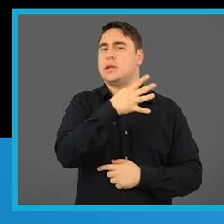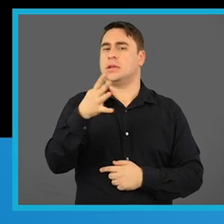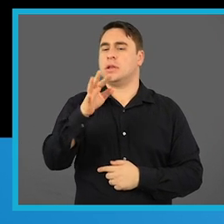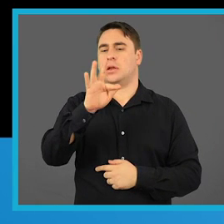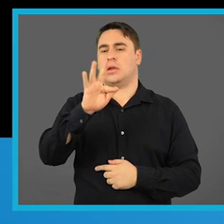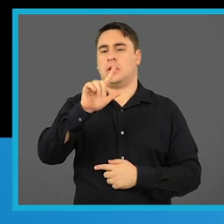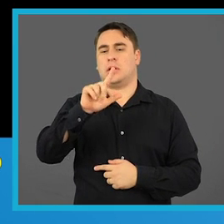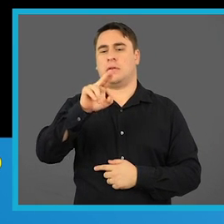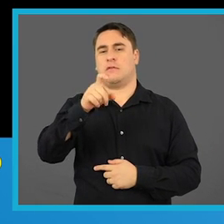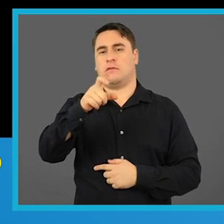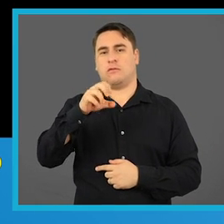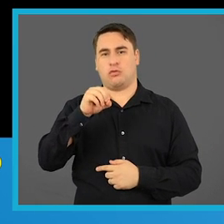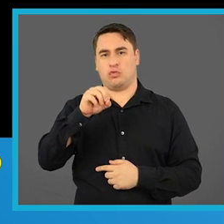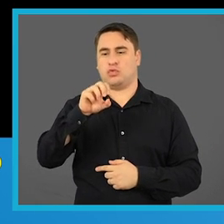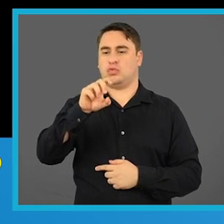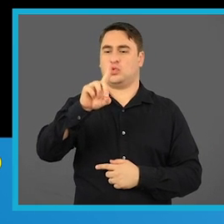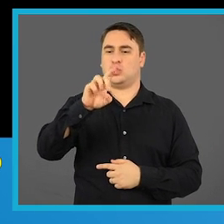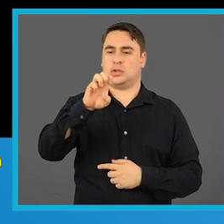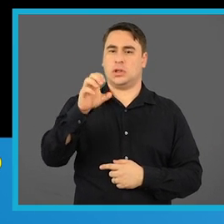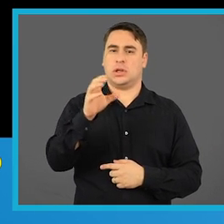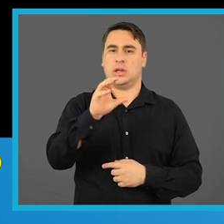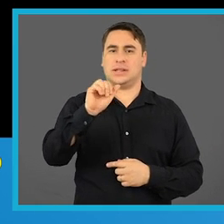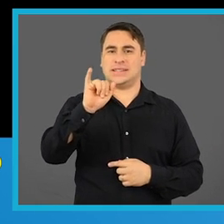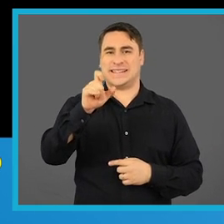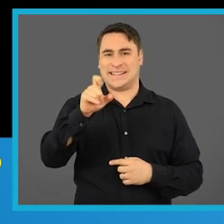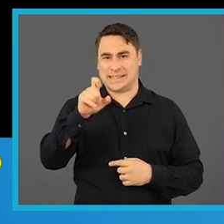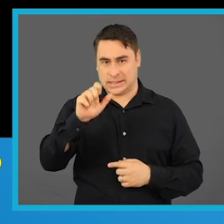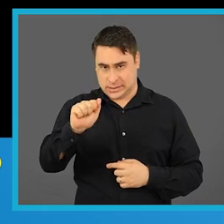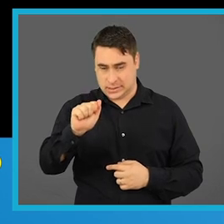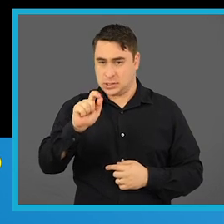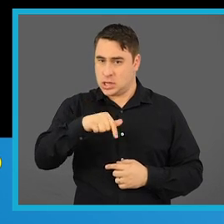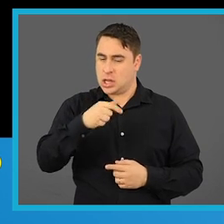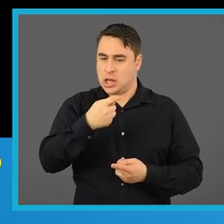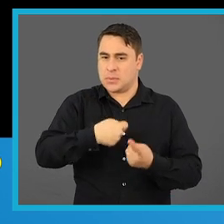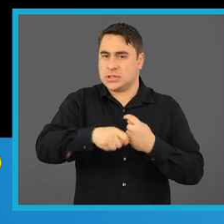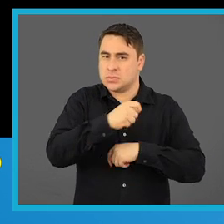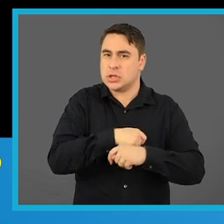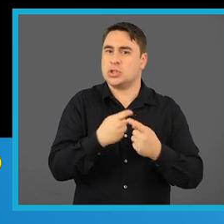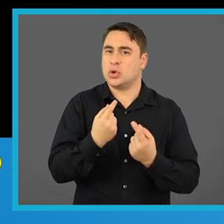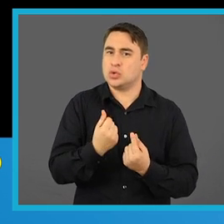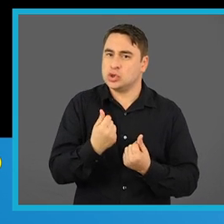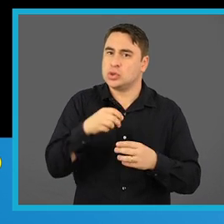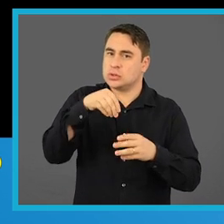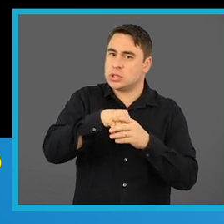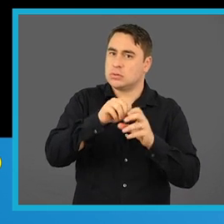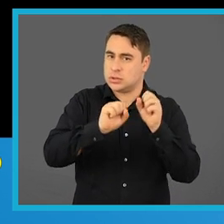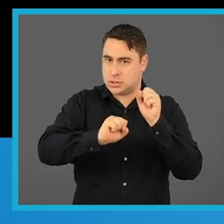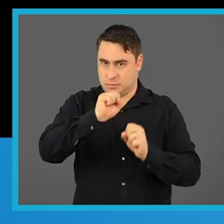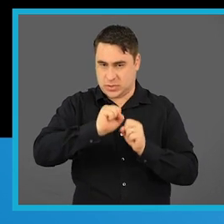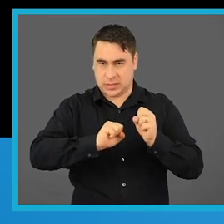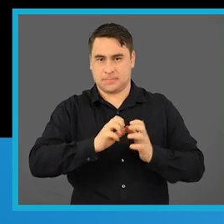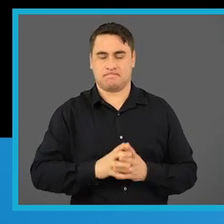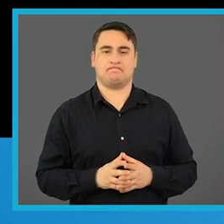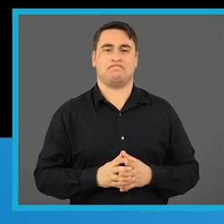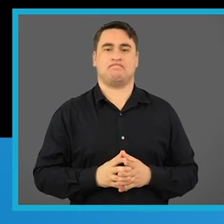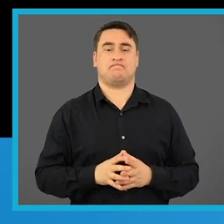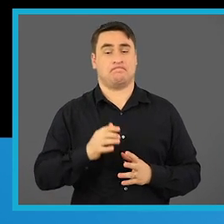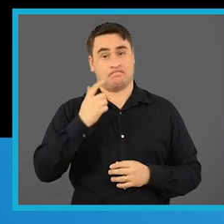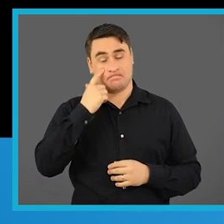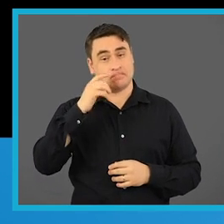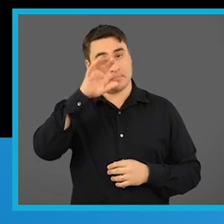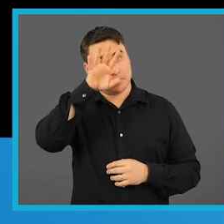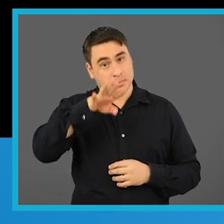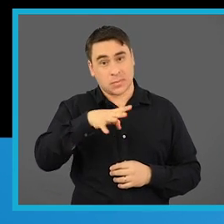de fluxo de caixa, um instrumento importantíssimo na administração e na gestão do dinheiro da empresa.